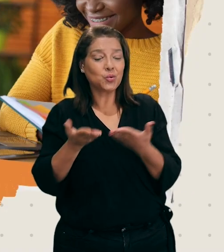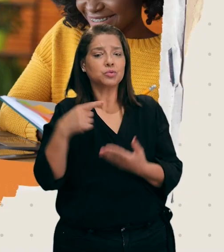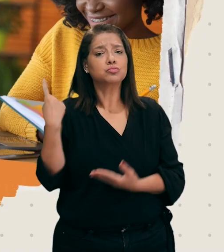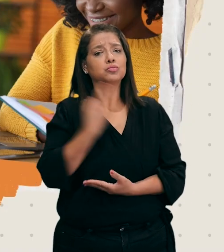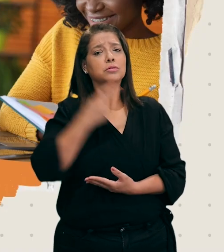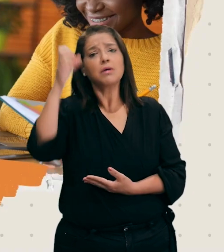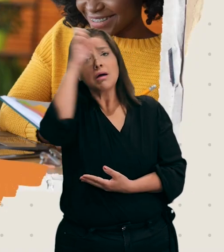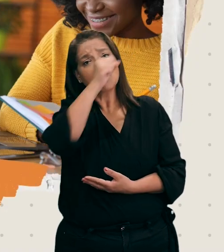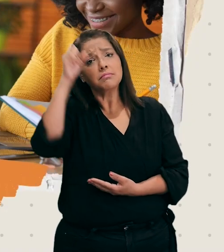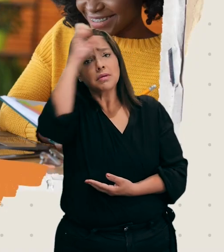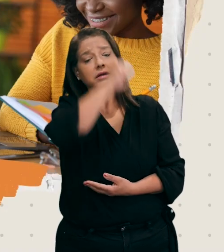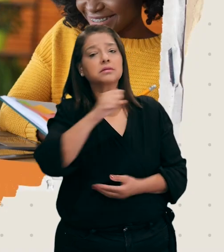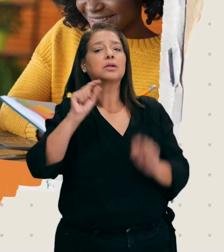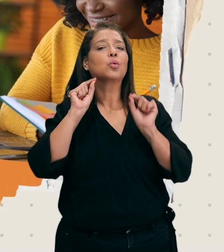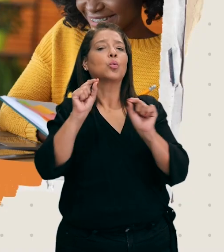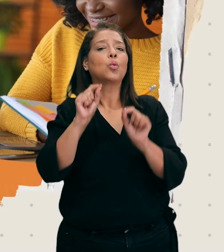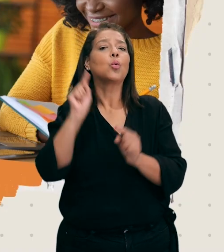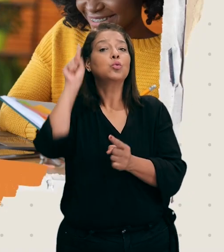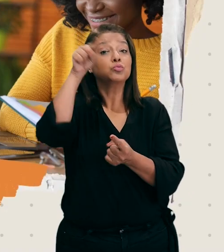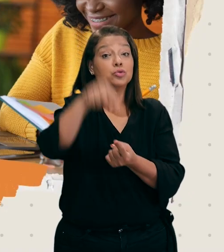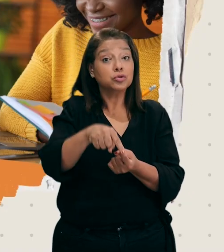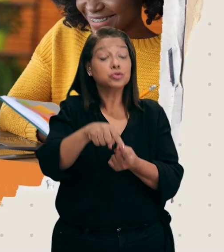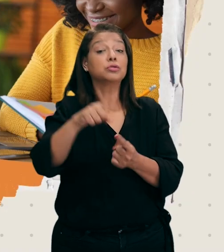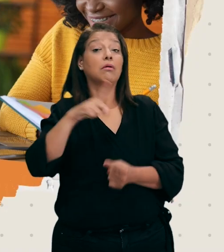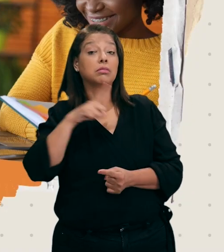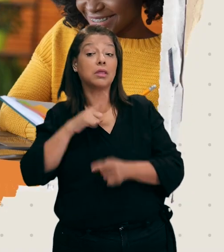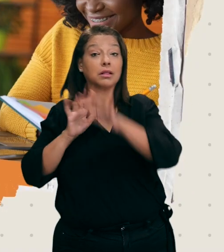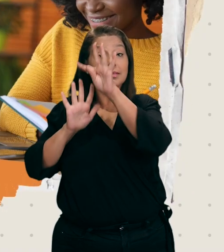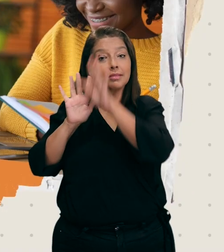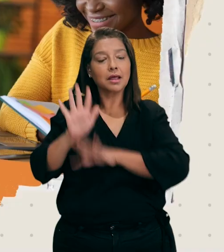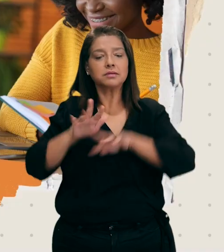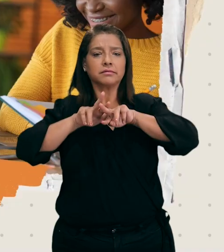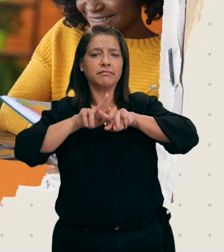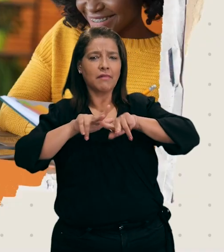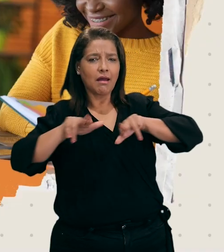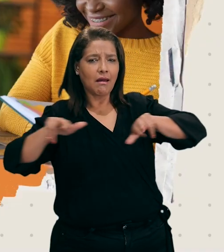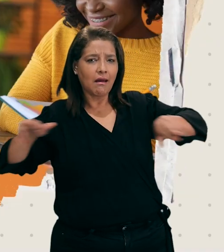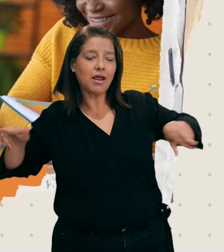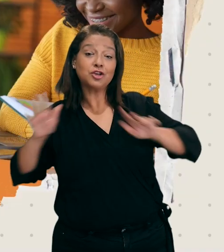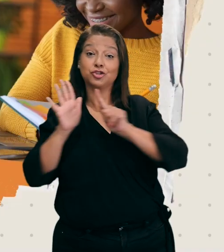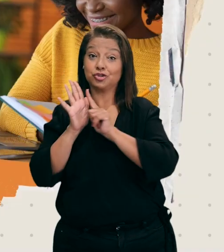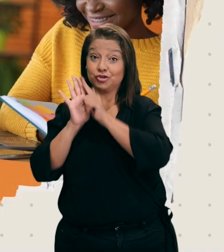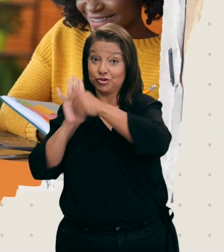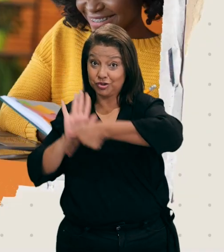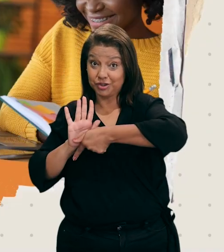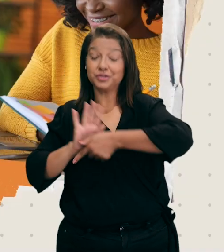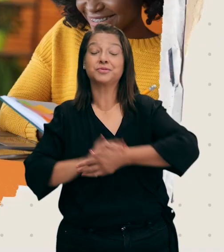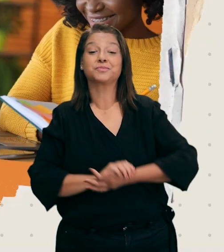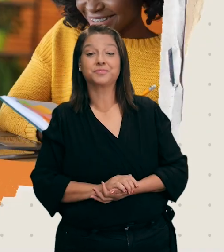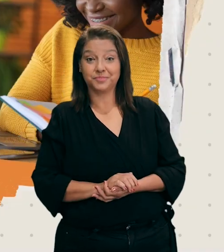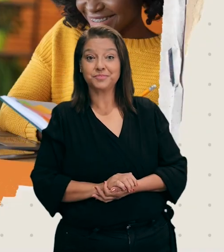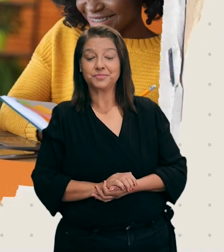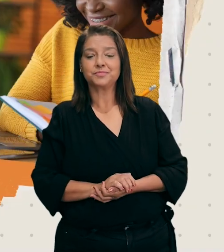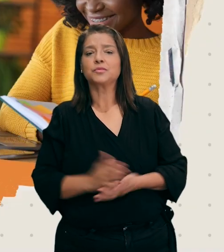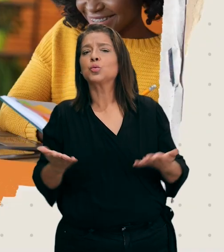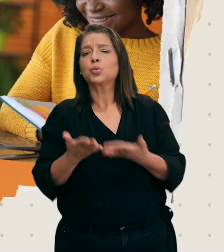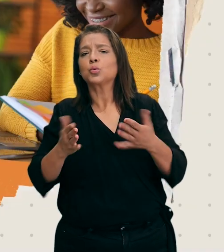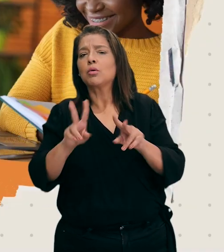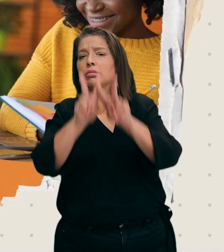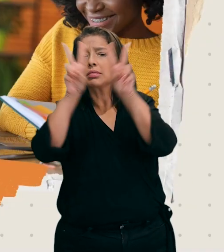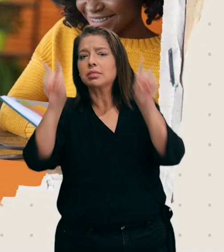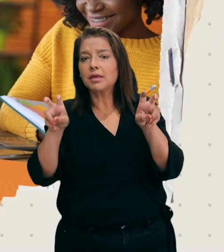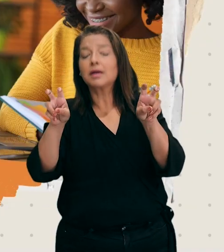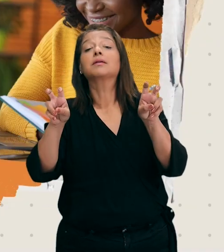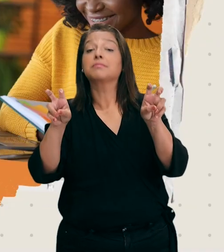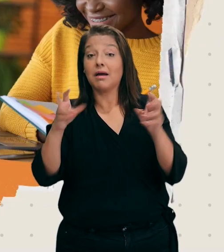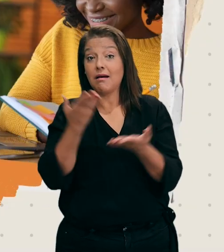aprender sobre a finalidade de textos de diferentes gêneros. O tópico desta aula